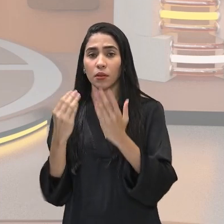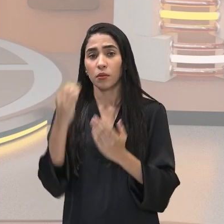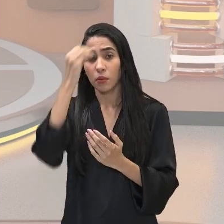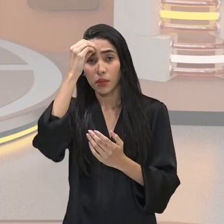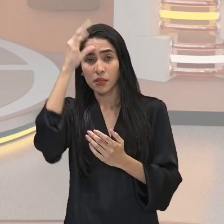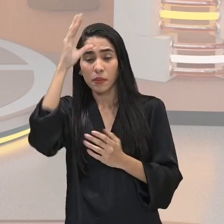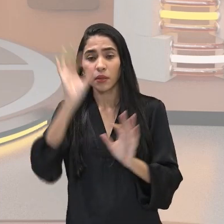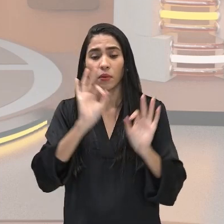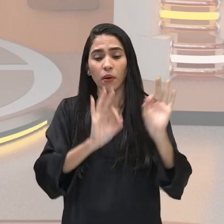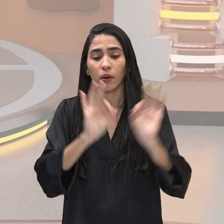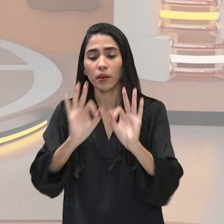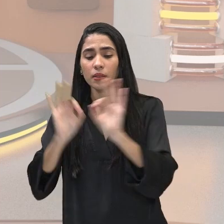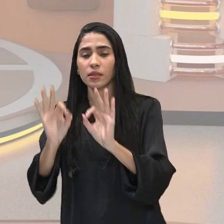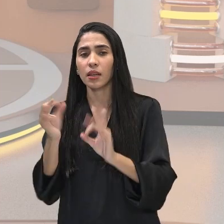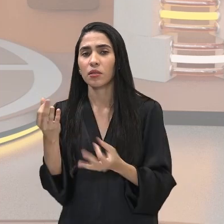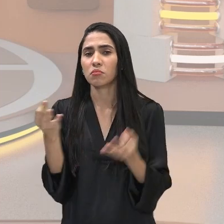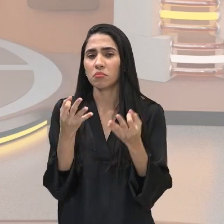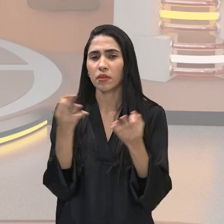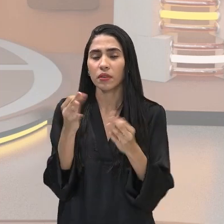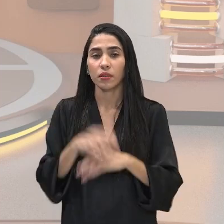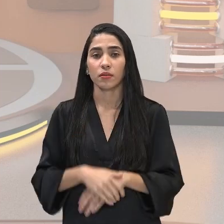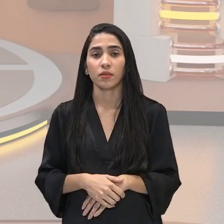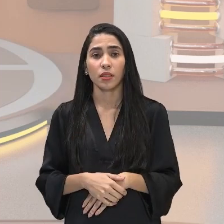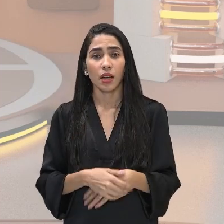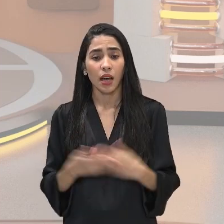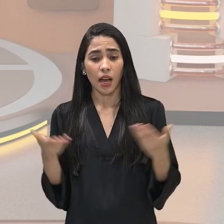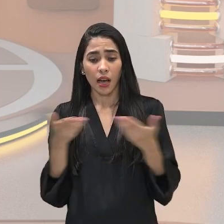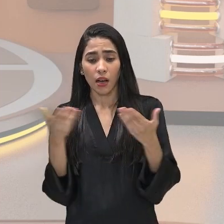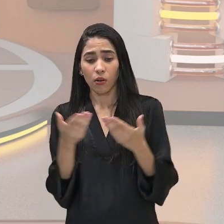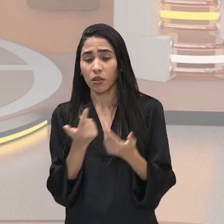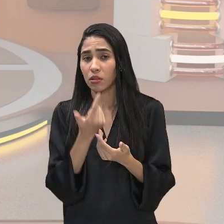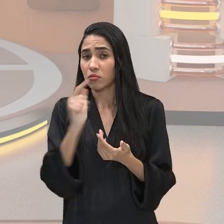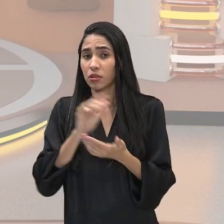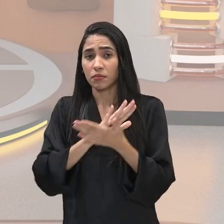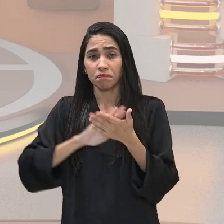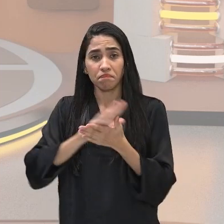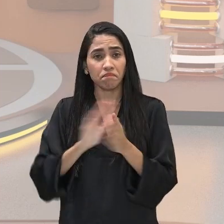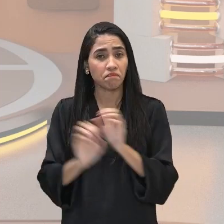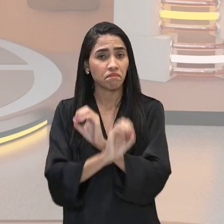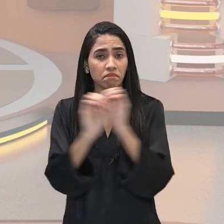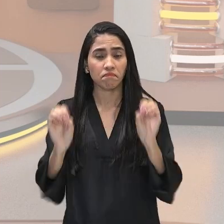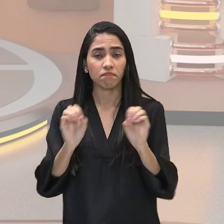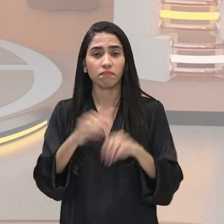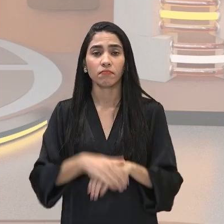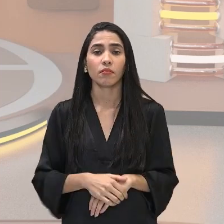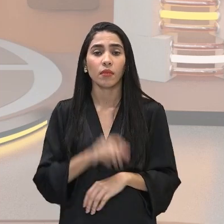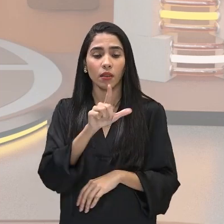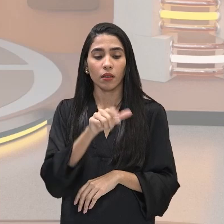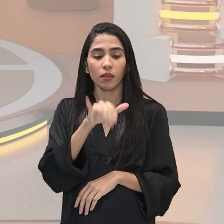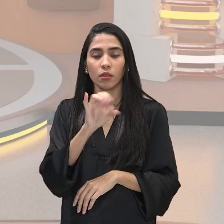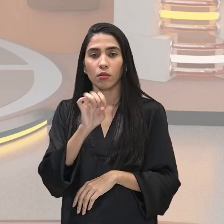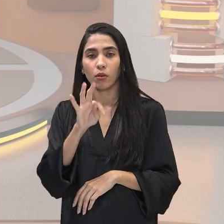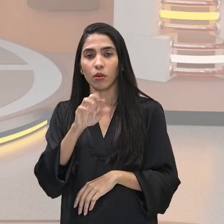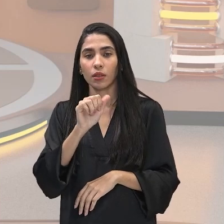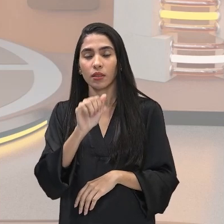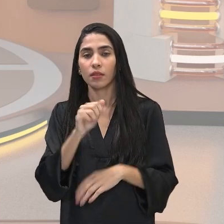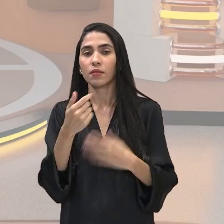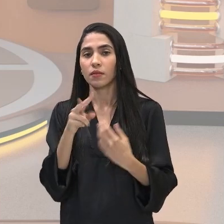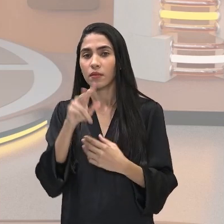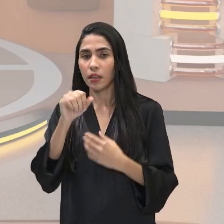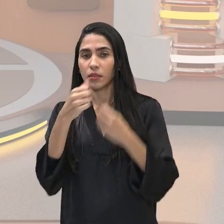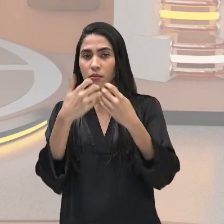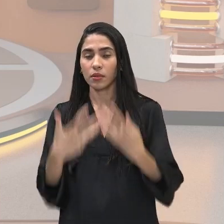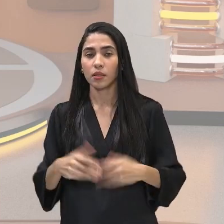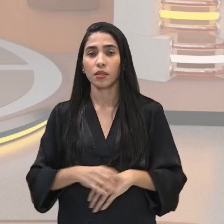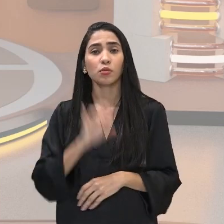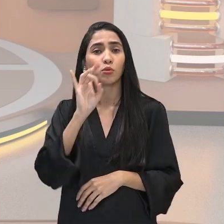muito organizado, tudo muito bonitinho. De repente nós não temos mais nada disso. O Lyotard vai falar, né, tudo foi por água abaixo, não é? São